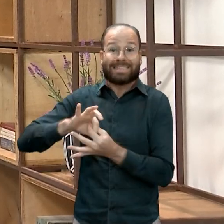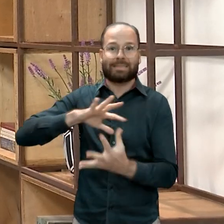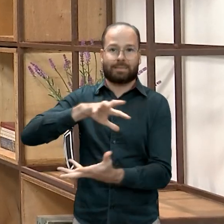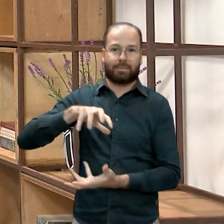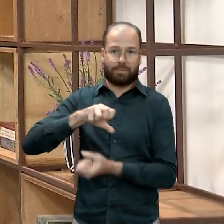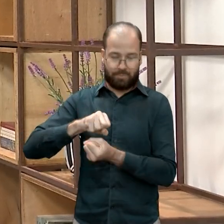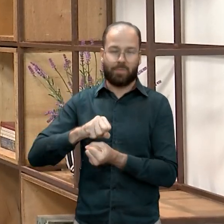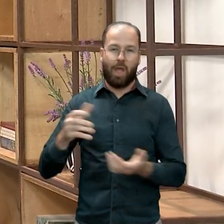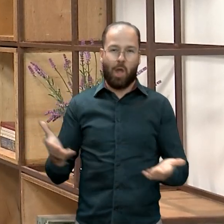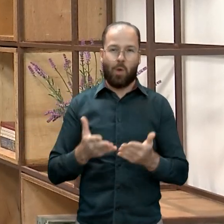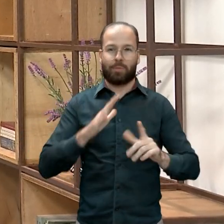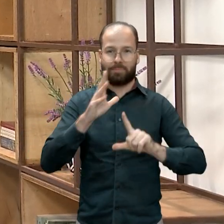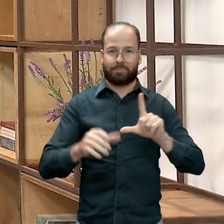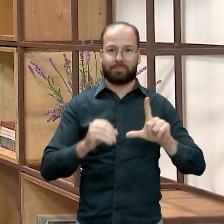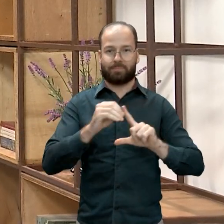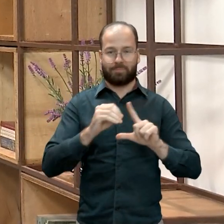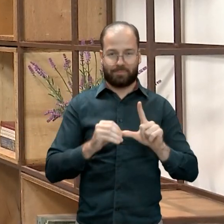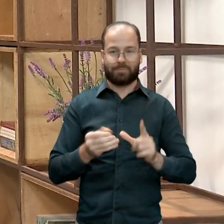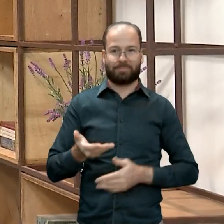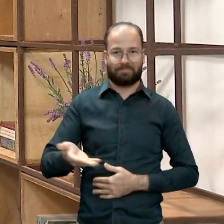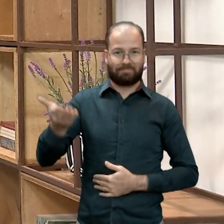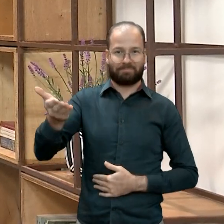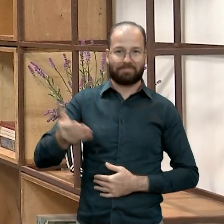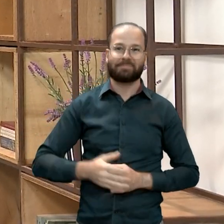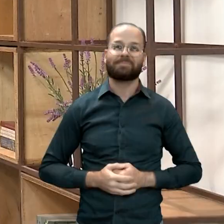partir de agora aqui no Mundo UFG.